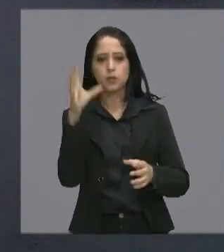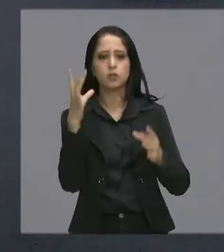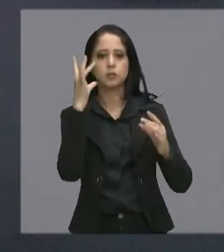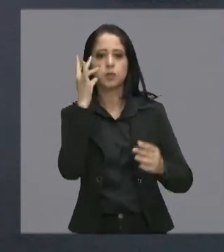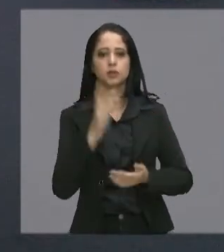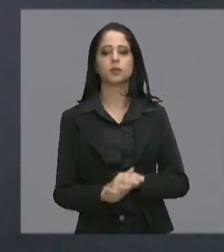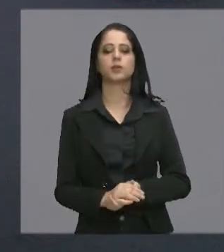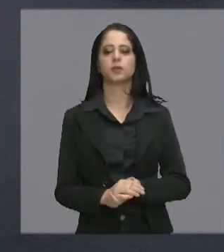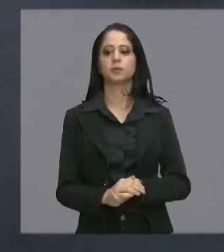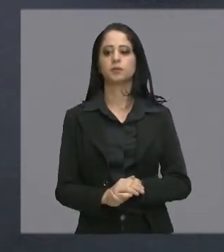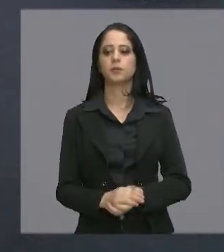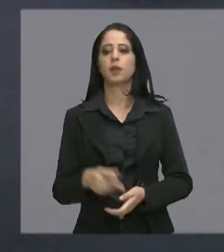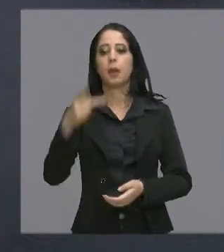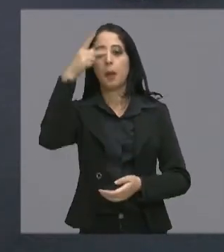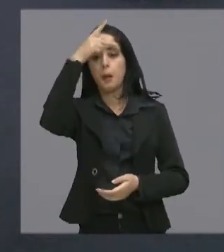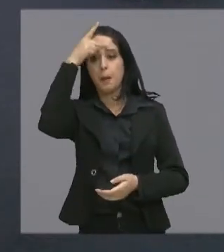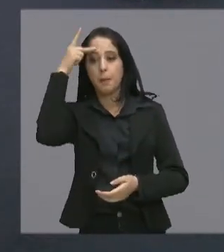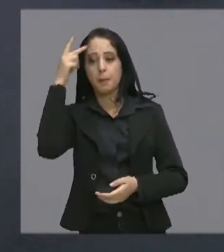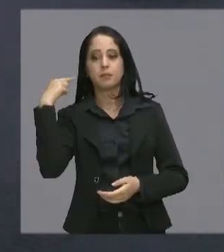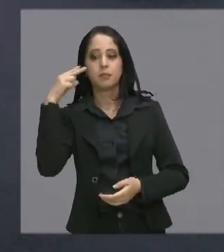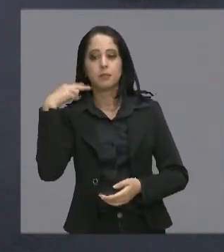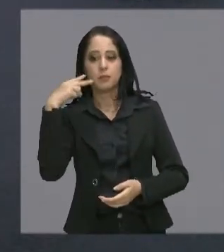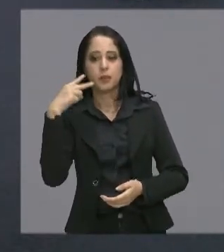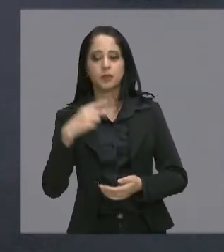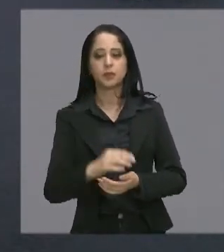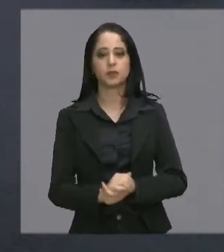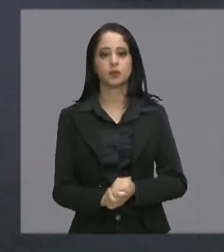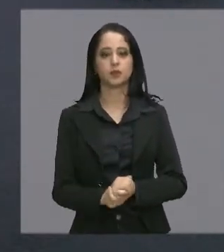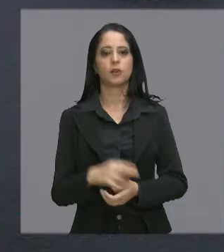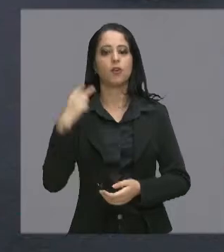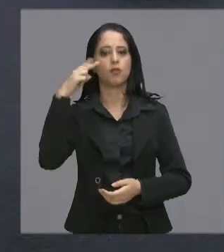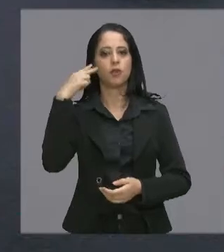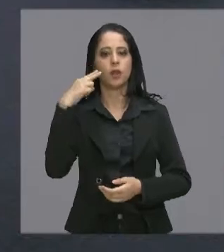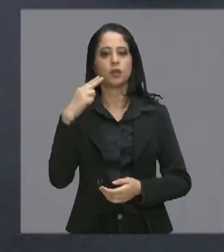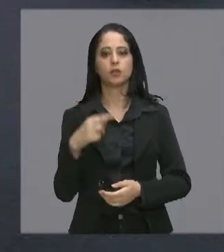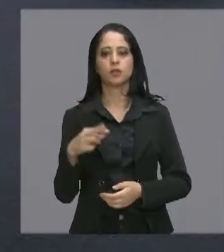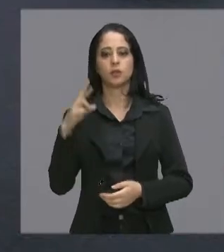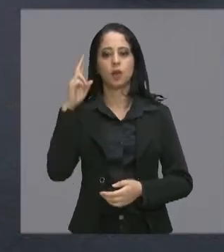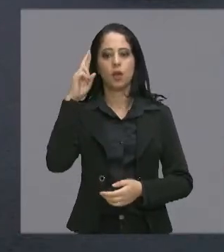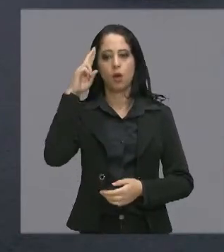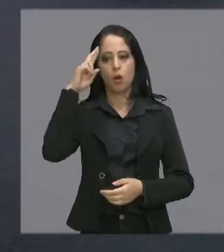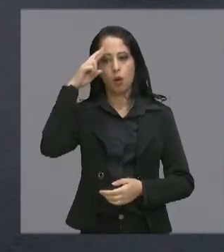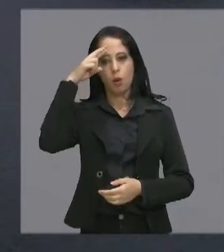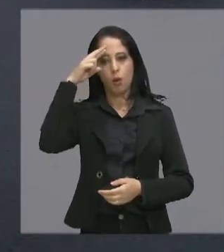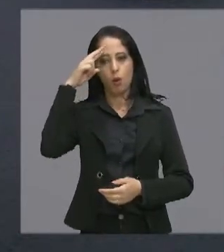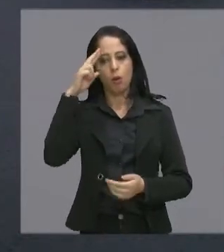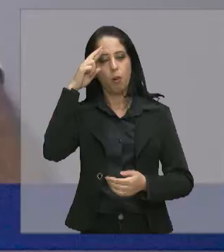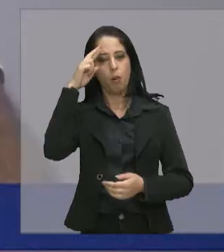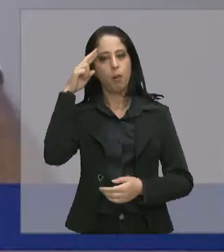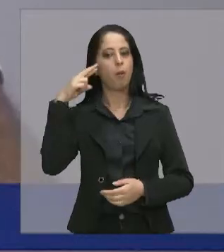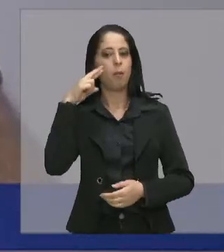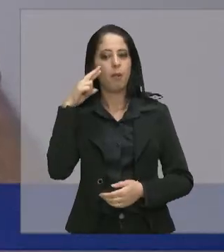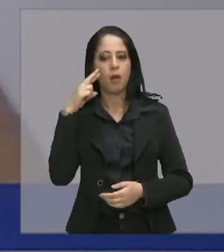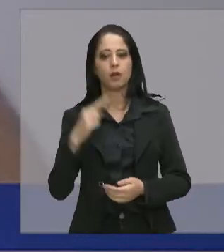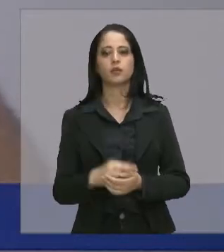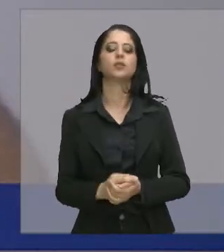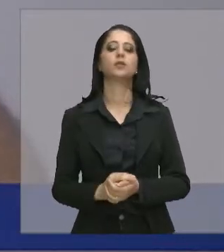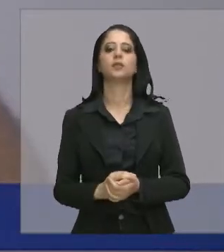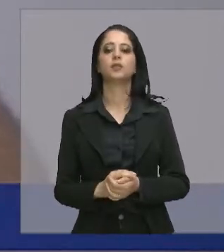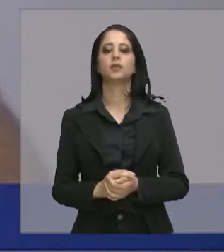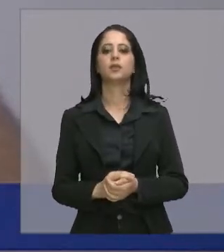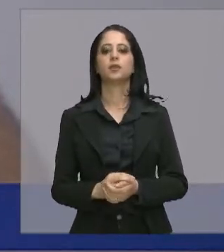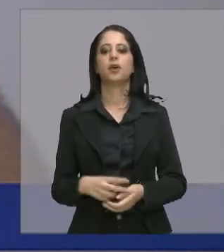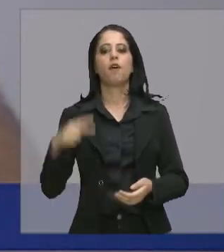Senhor presidente, estão presentes os seguintes vereadores: vereador Roberto Chagas, vereador